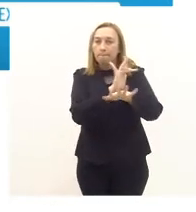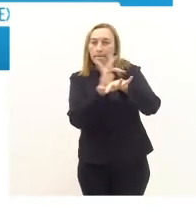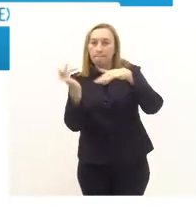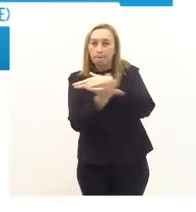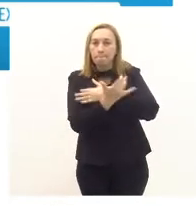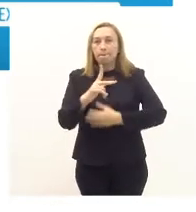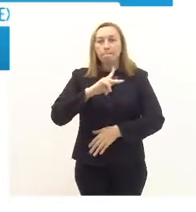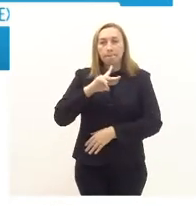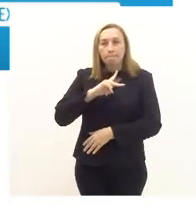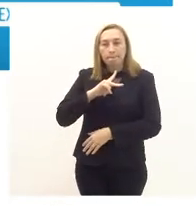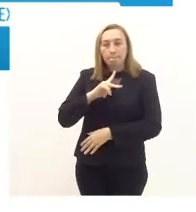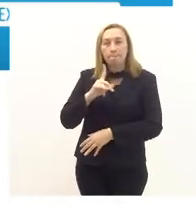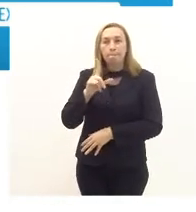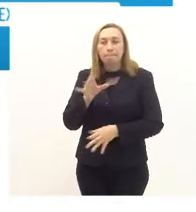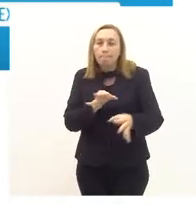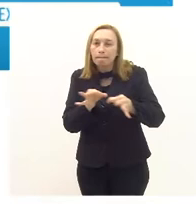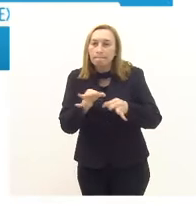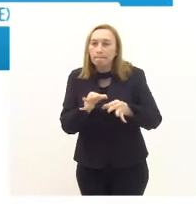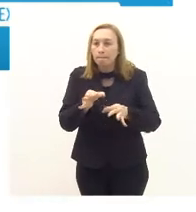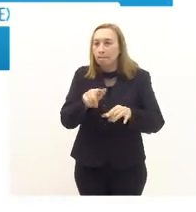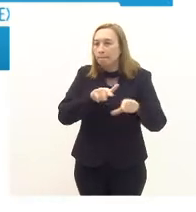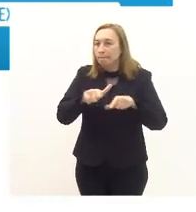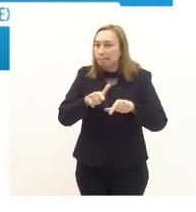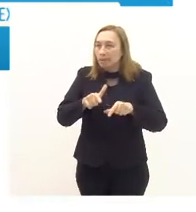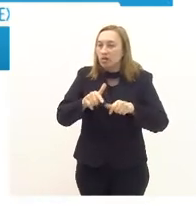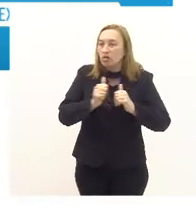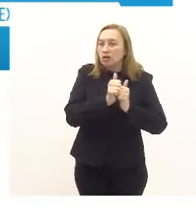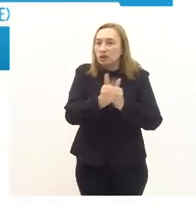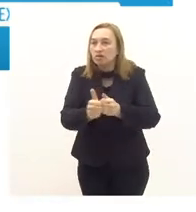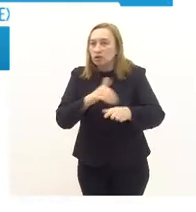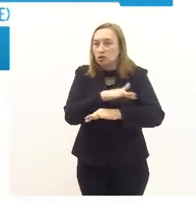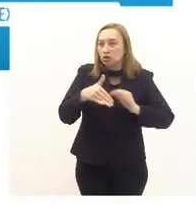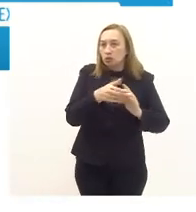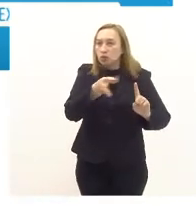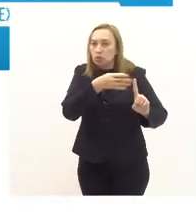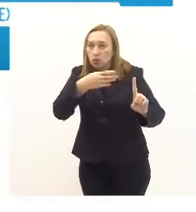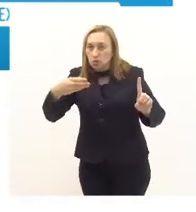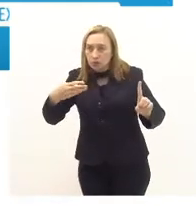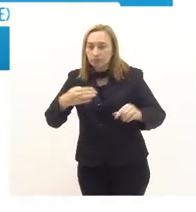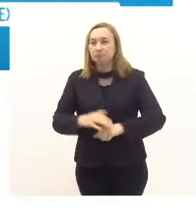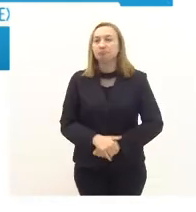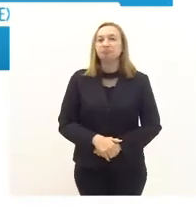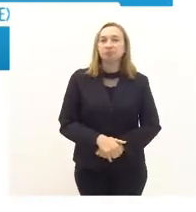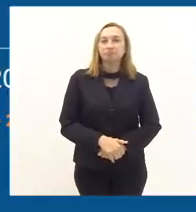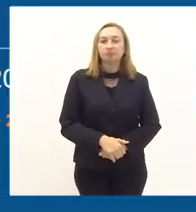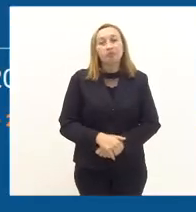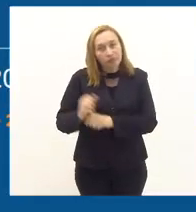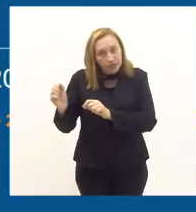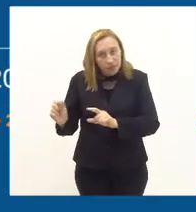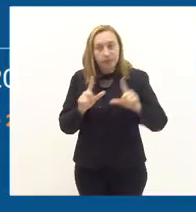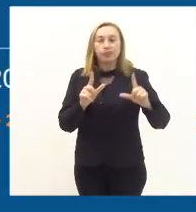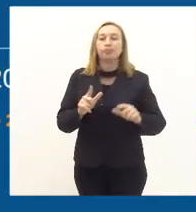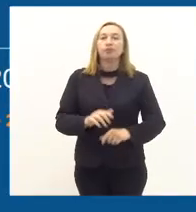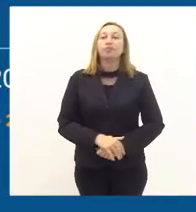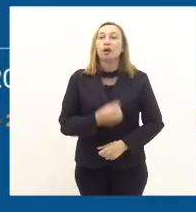do próprio programa, né, onde a gente trabalha todo o segmento LGBTQIA+. Pode passar. Bom,